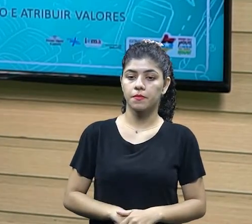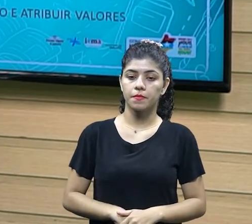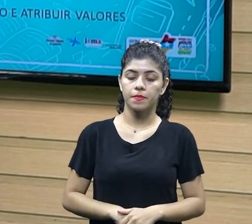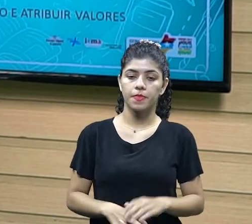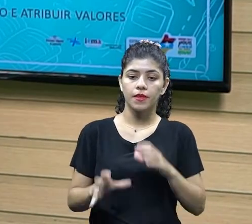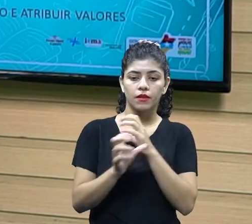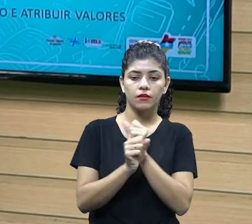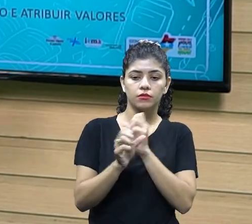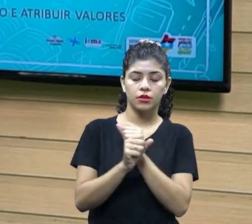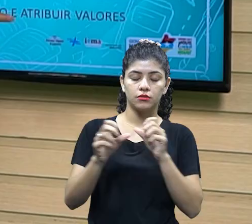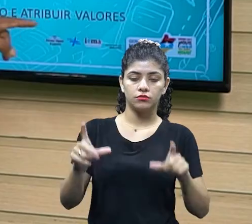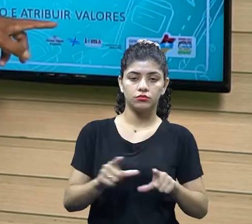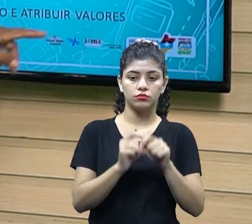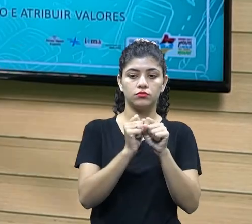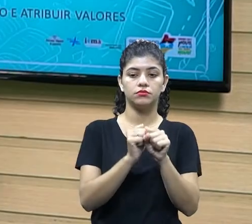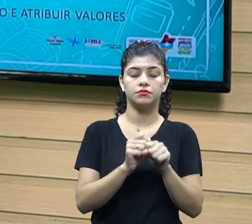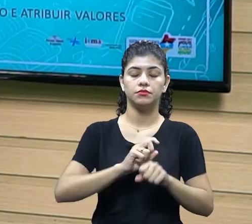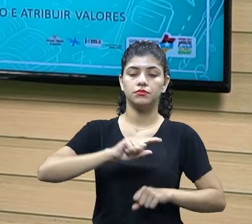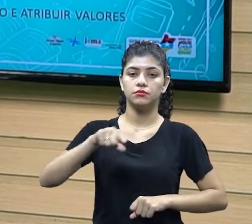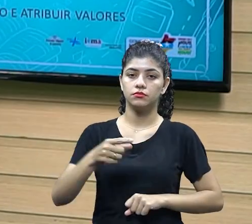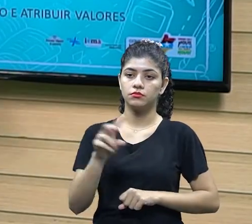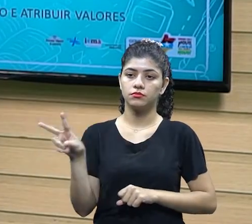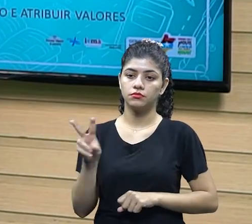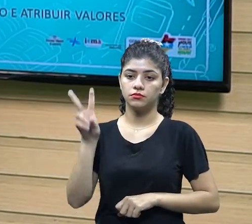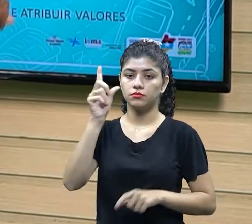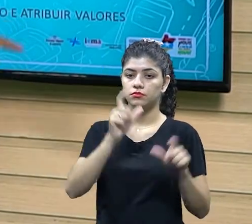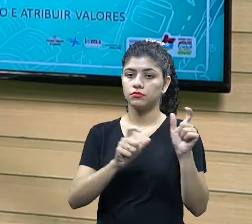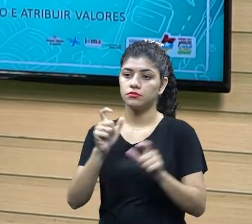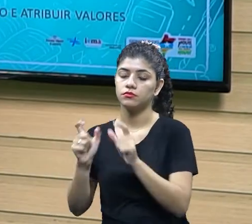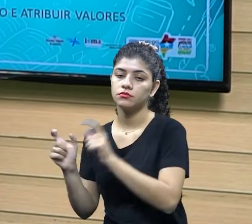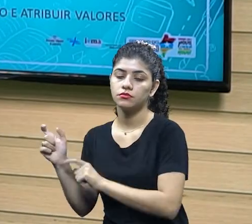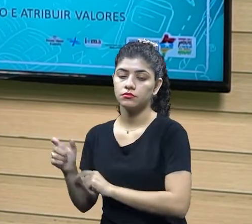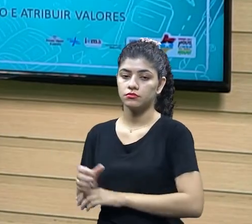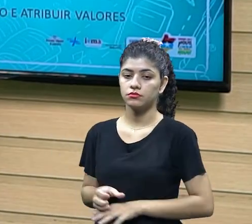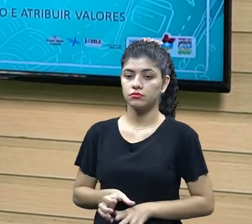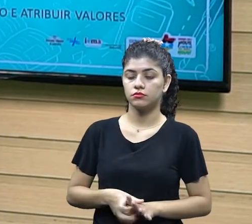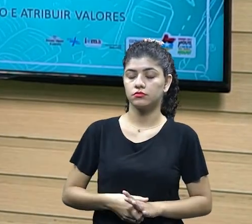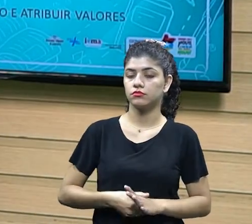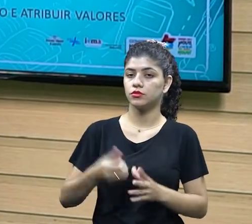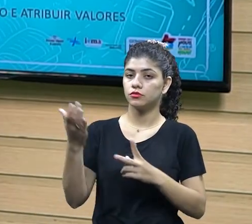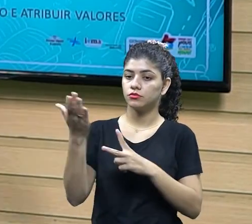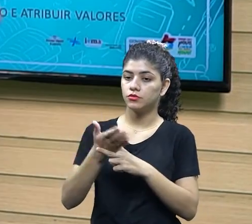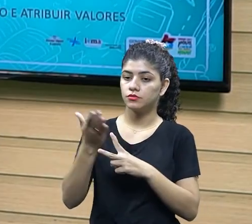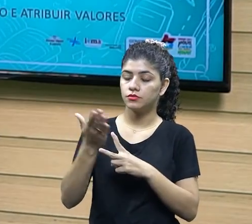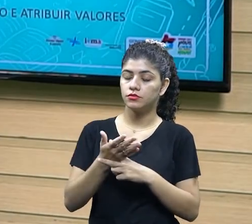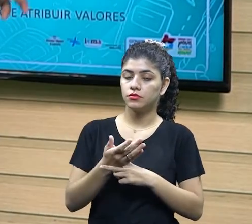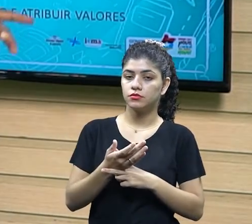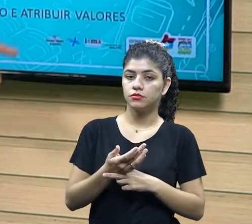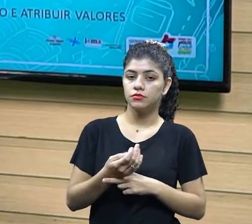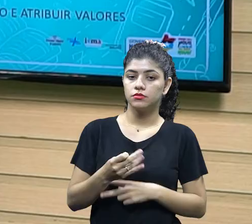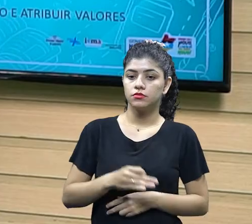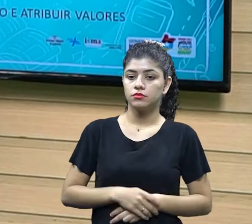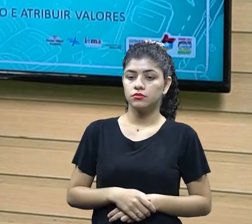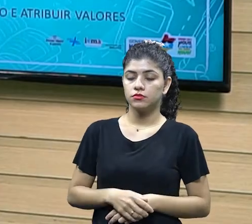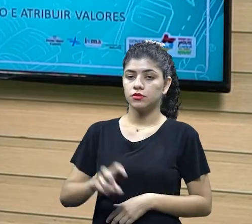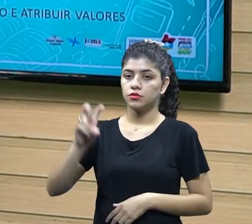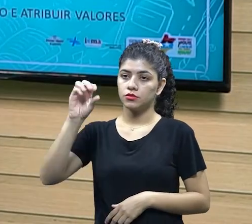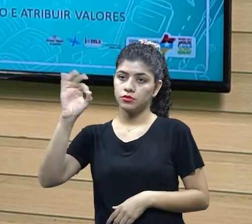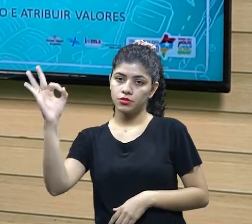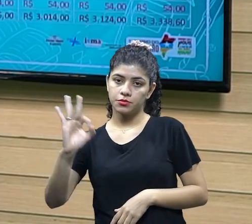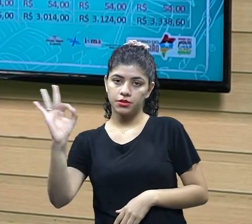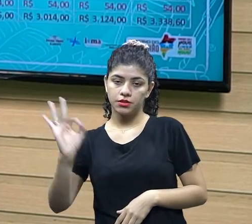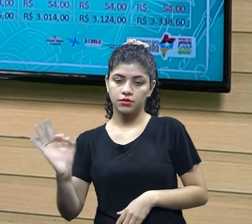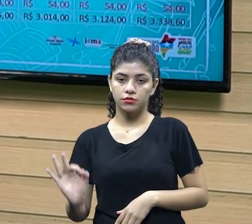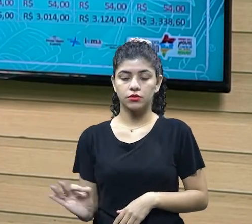resultado, certo? E depois nós vamos atribuir valores a esses percentuais. Então, nós vamos dividir o lucro de acordo com esses